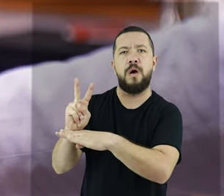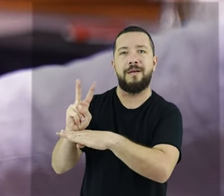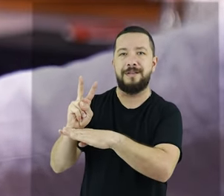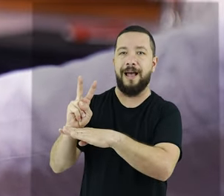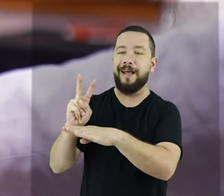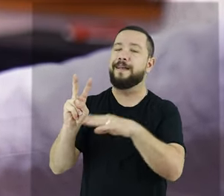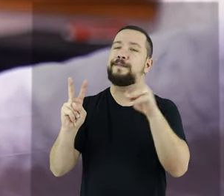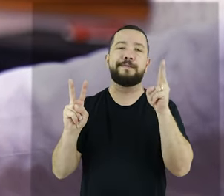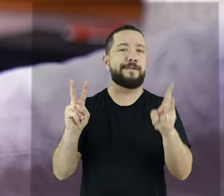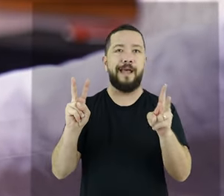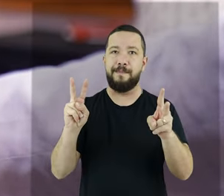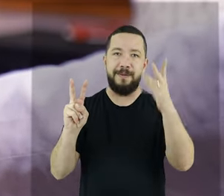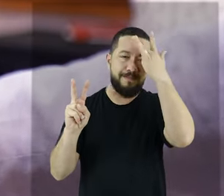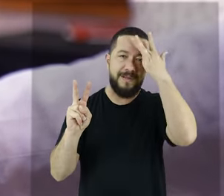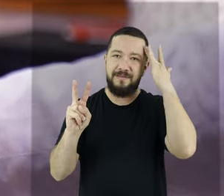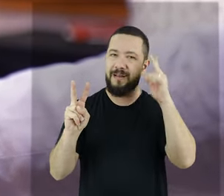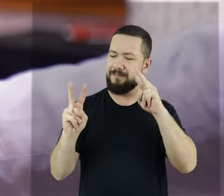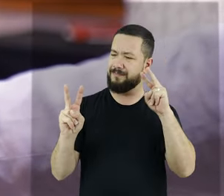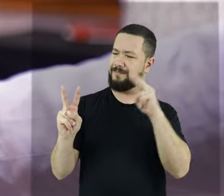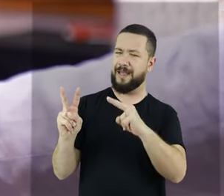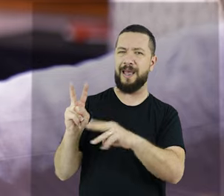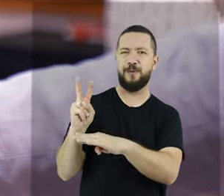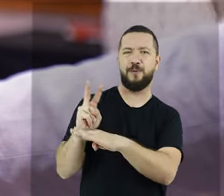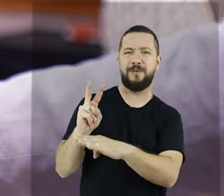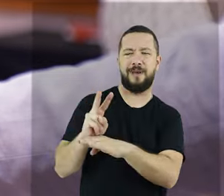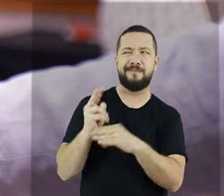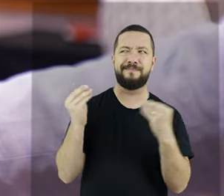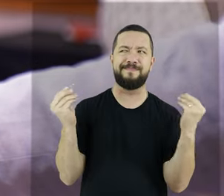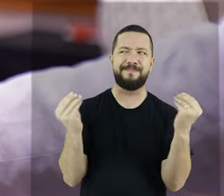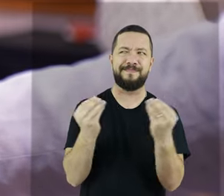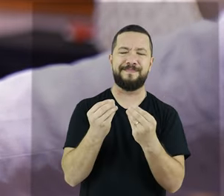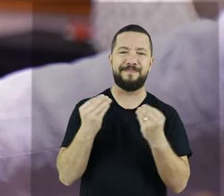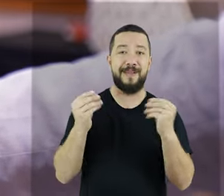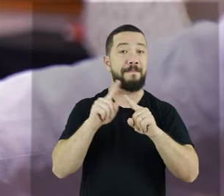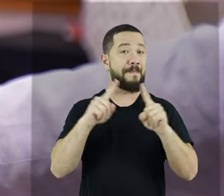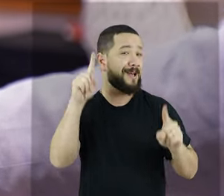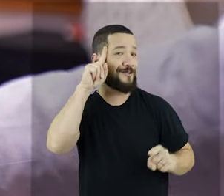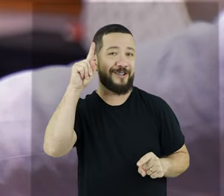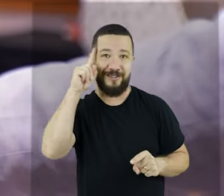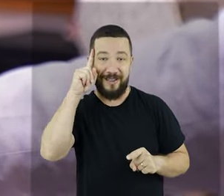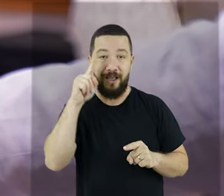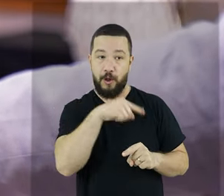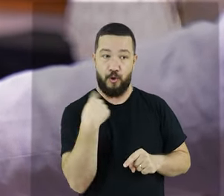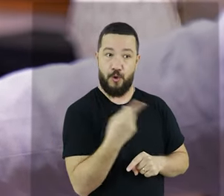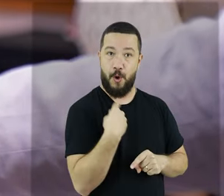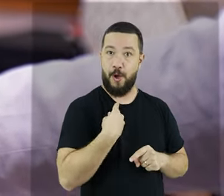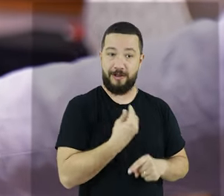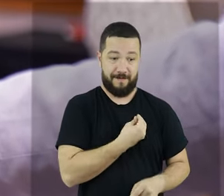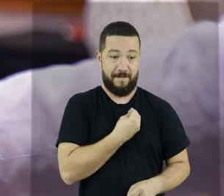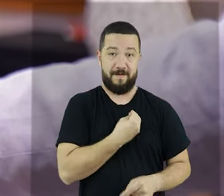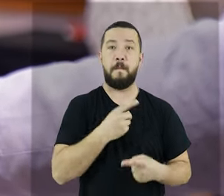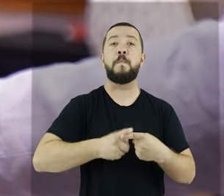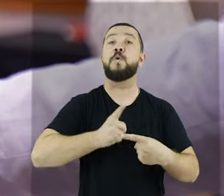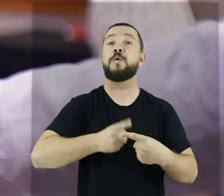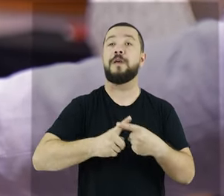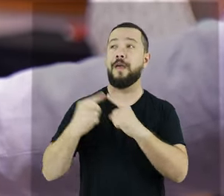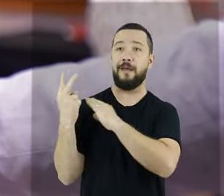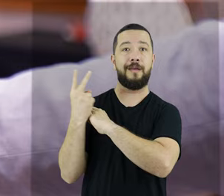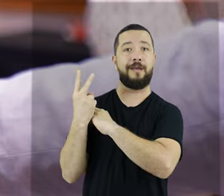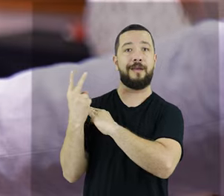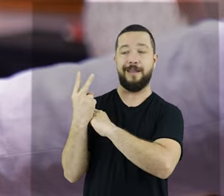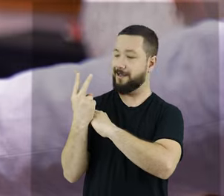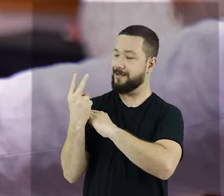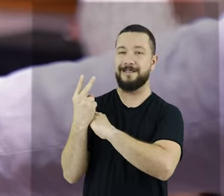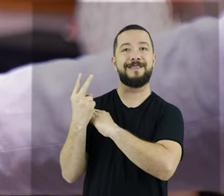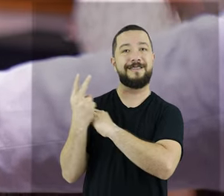assunto que muitas vezes ainda é considerado tabu, mas que ele está no nosso dia a dia, né? Nós só sobrevivemos enquanto espécie porque nós